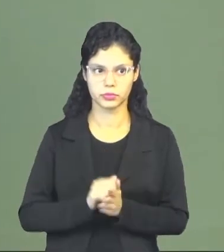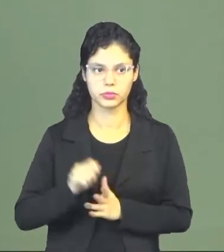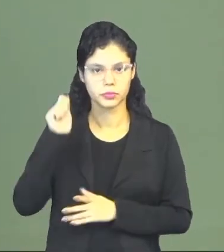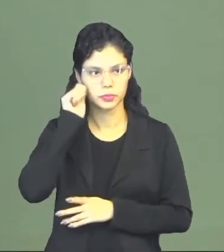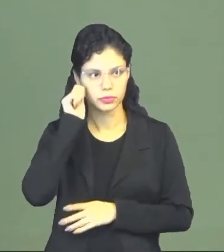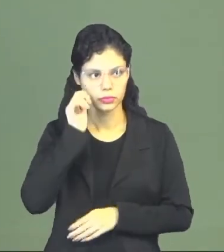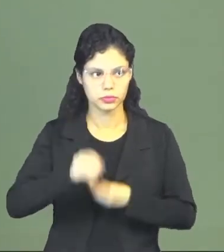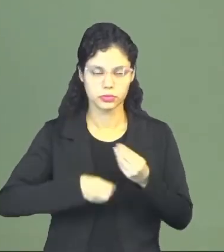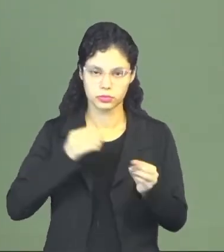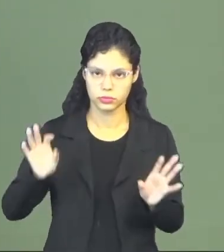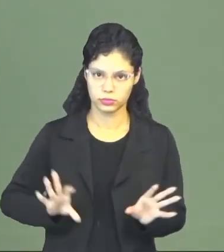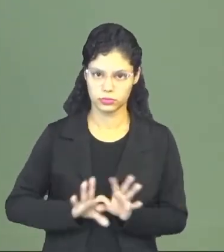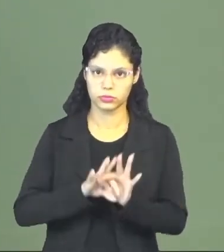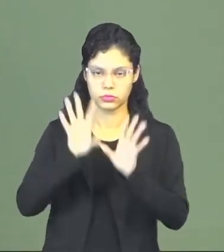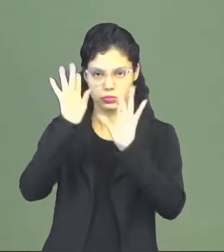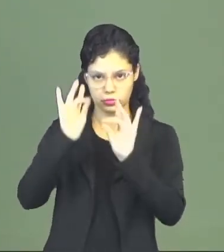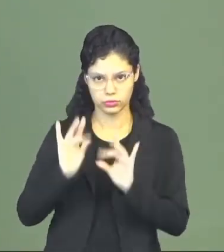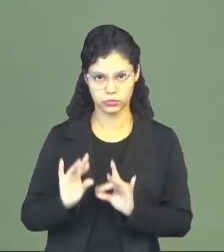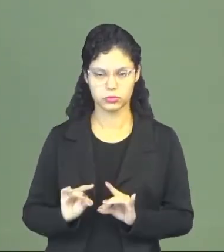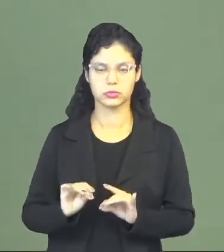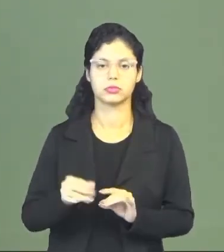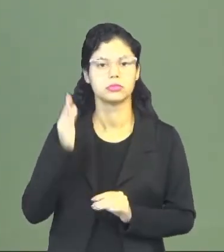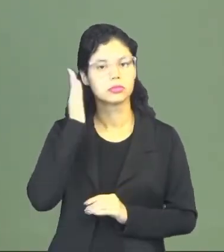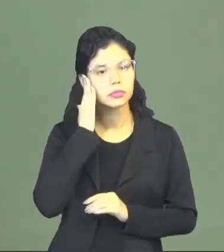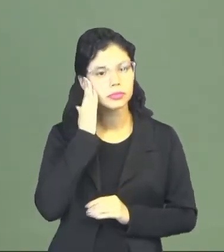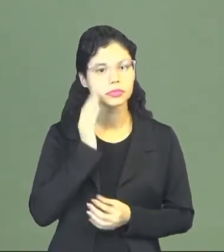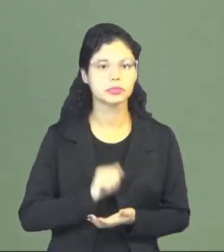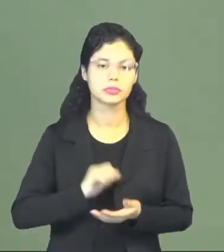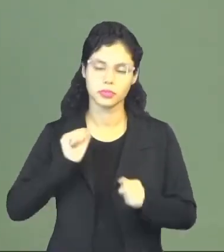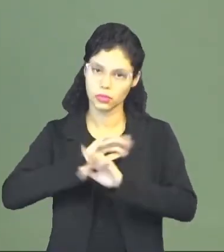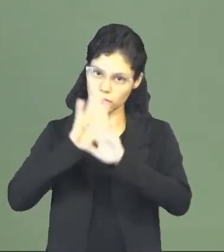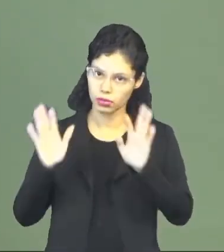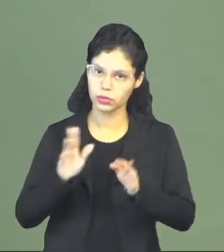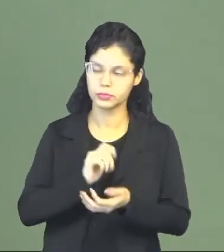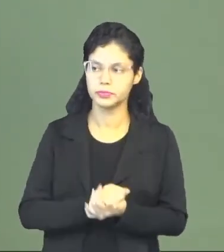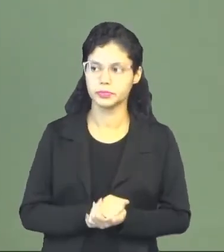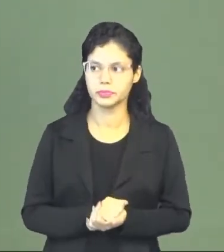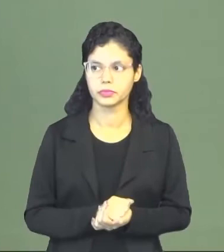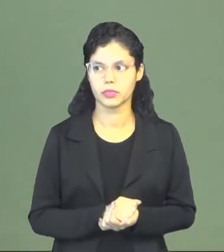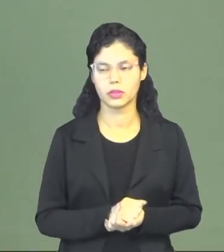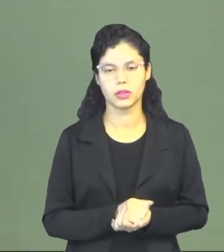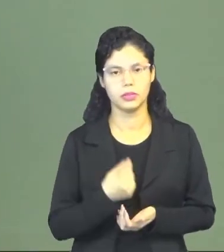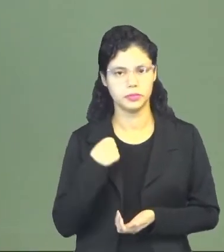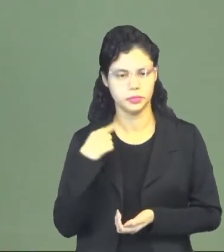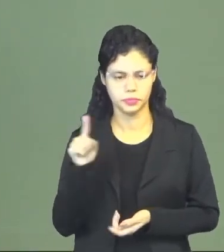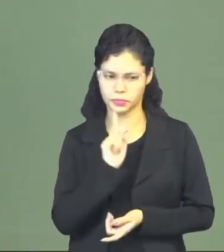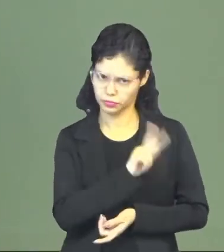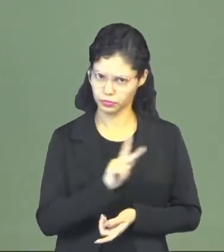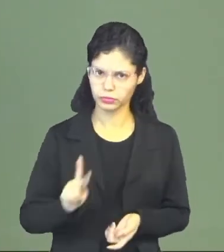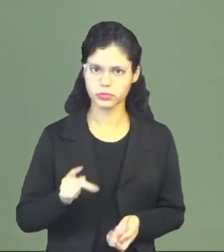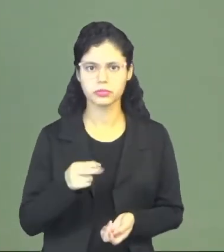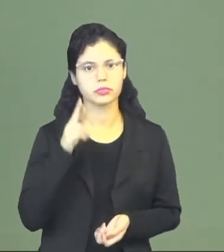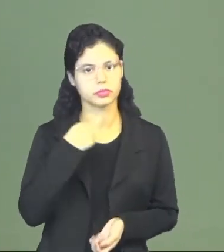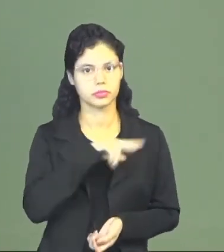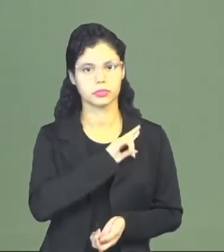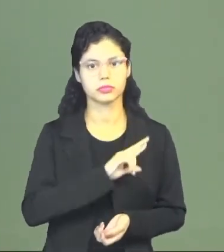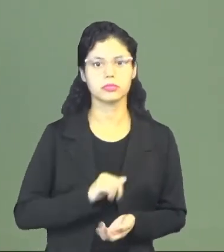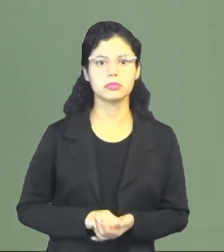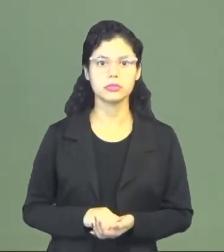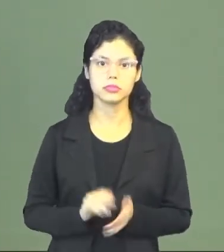forma bem clara, porque é de acordo com o que cada um entendeu. É claro que o Joãozinho pensou assim, não é eu que mereço, é o professor que é